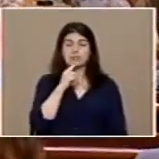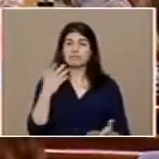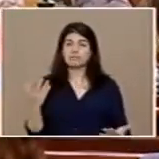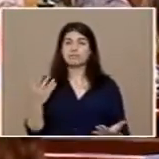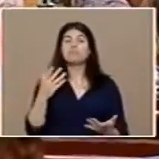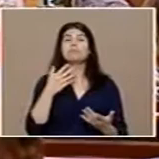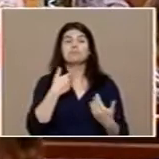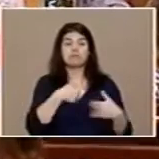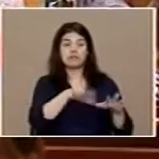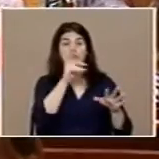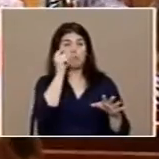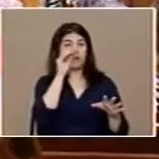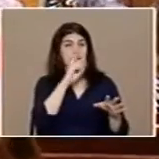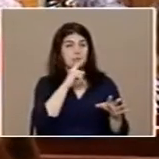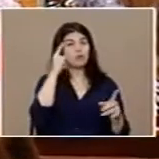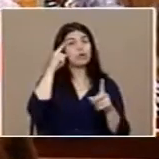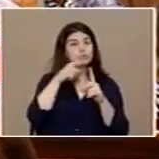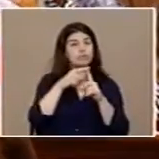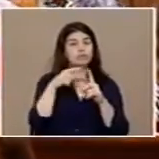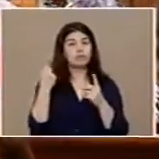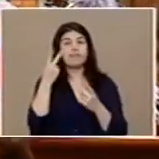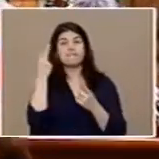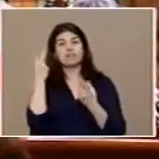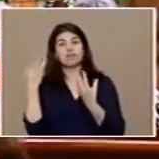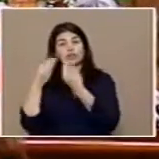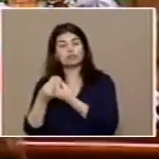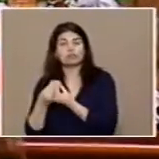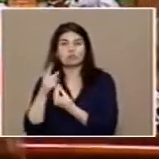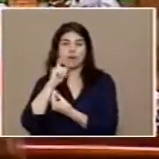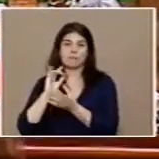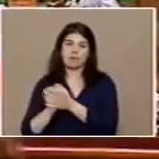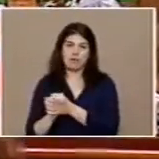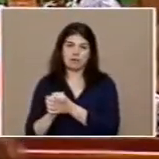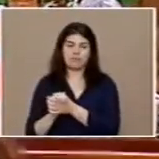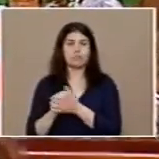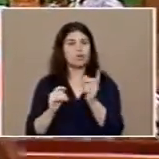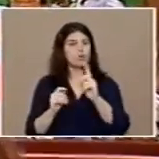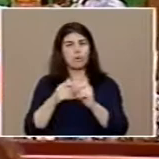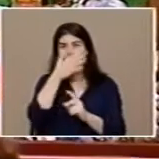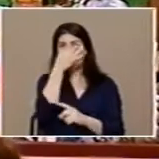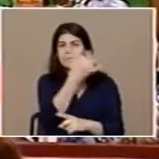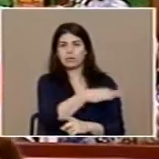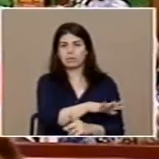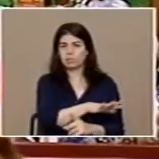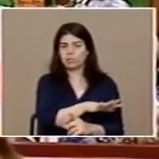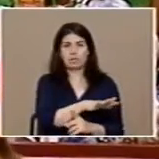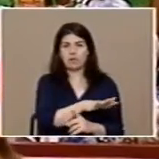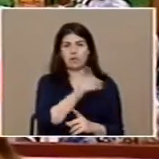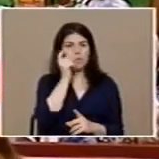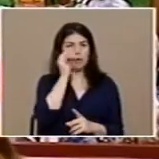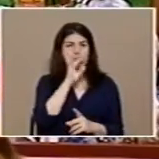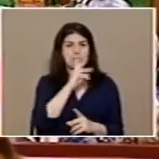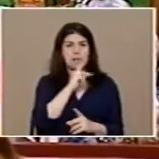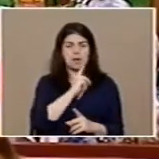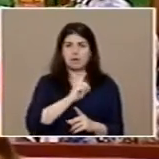viver com a mulher Oi e deixar pai e mãe não significa abandonar os pais e seria contra os mandamentos de Moisés